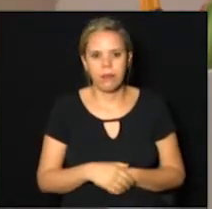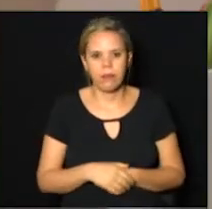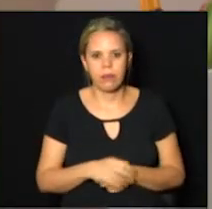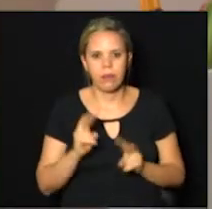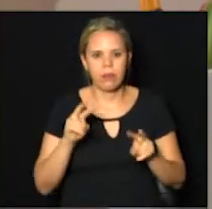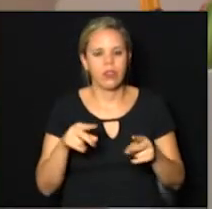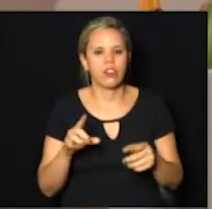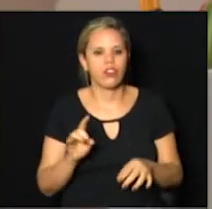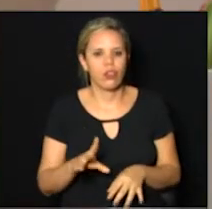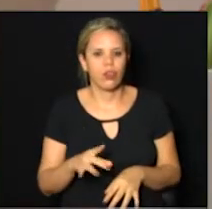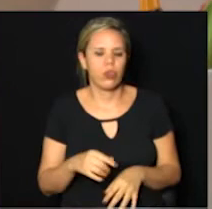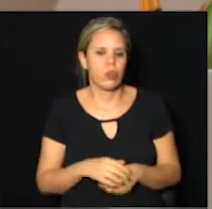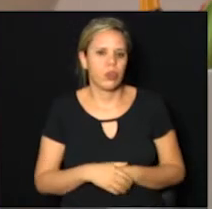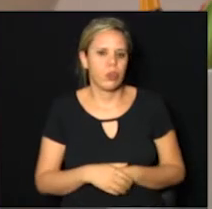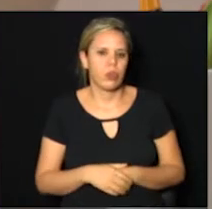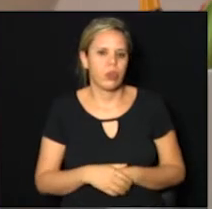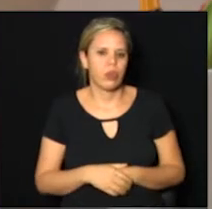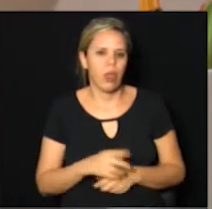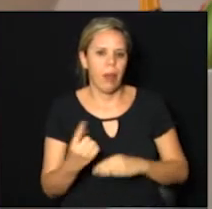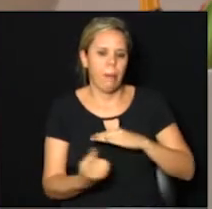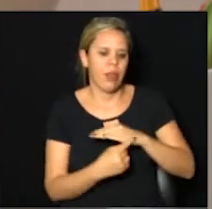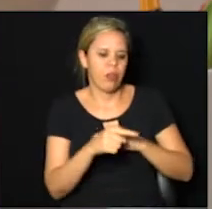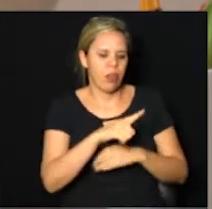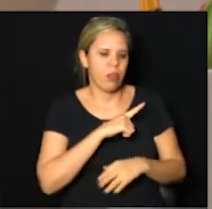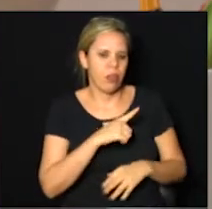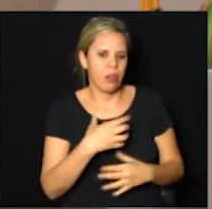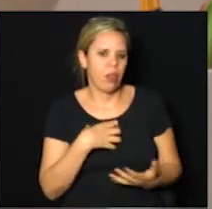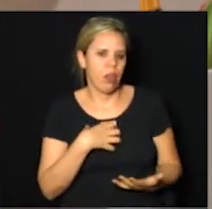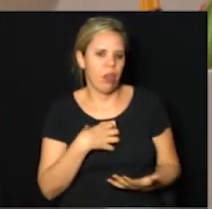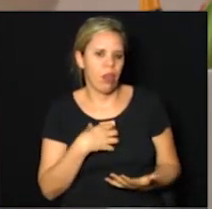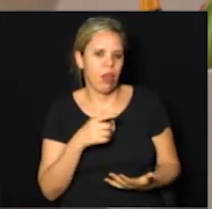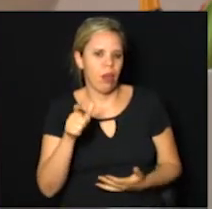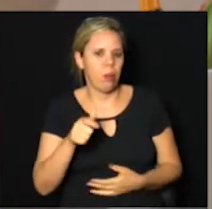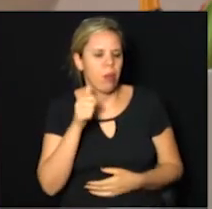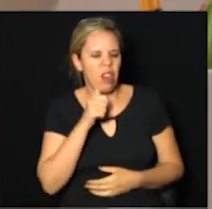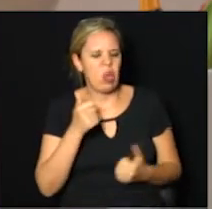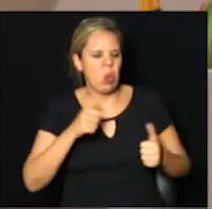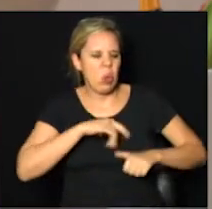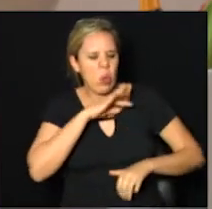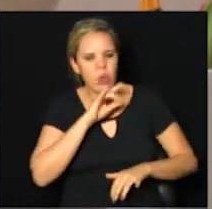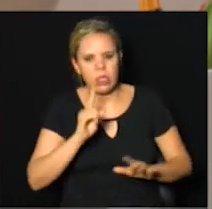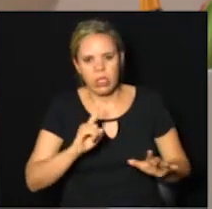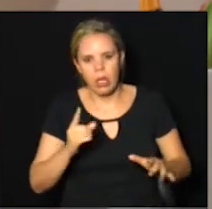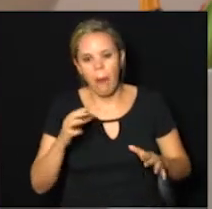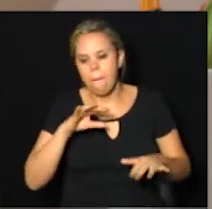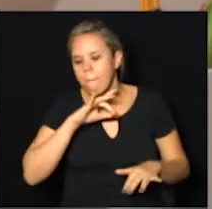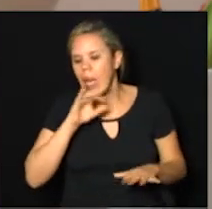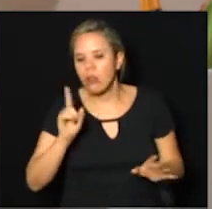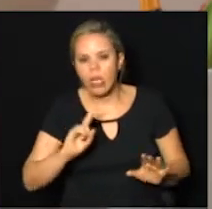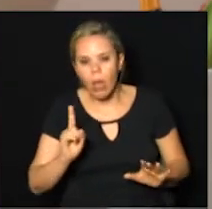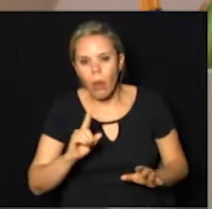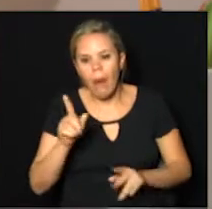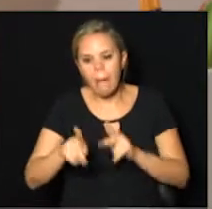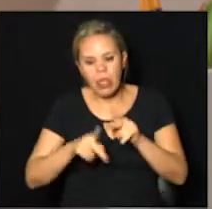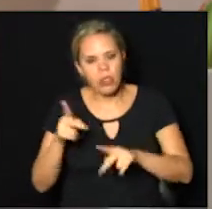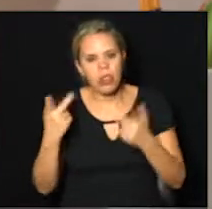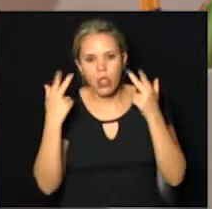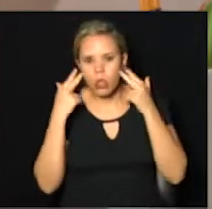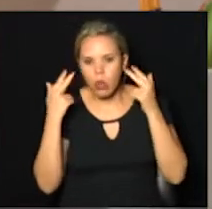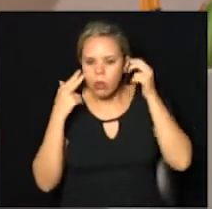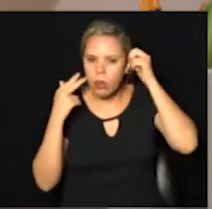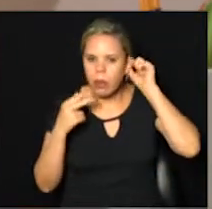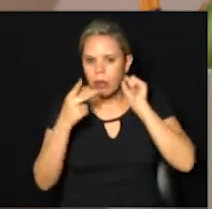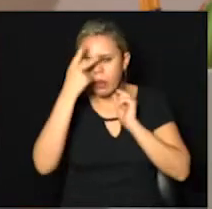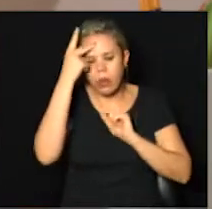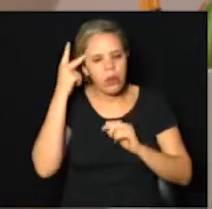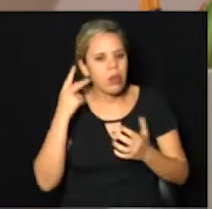que assim que a paciente que tem sintoma é porque ela, né, é negativa e tá mal, não. Tem pessoas que realmente, né, a queda do